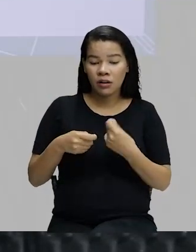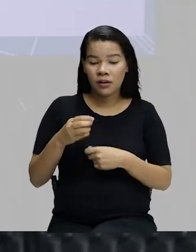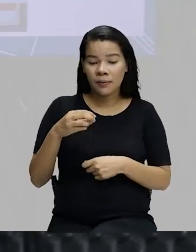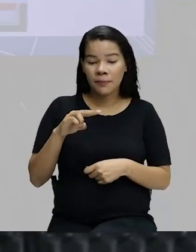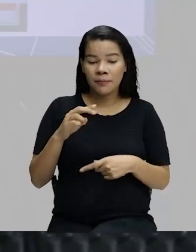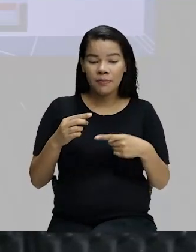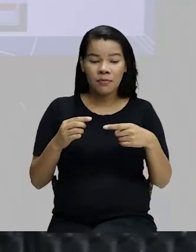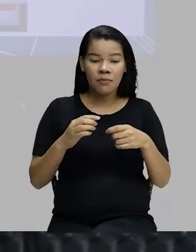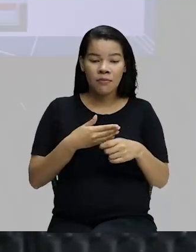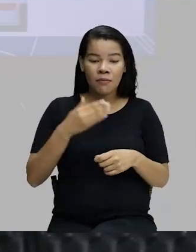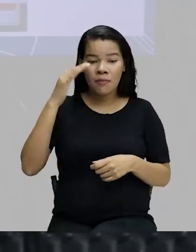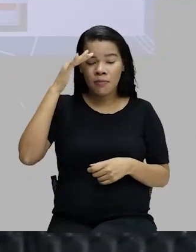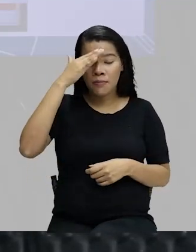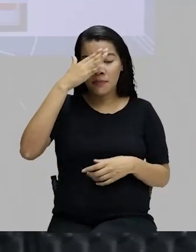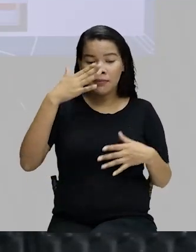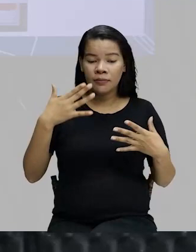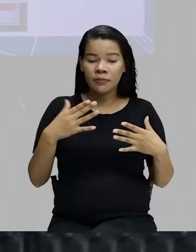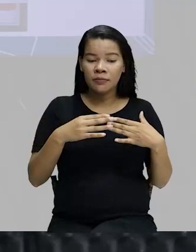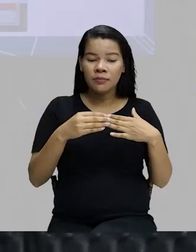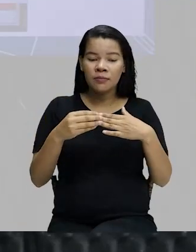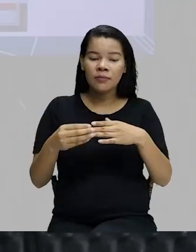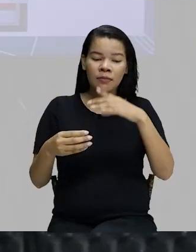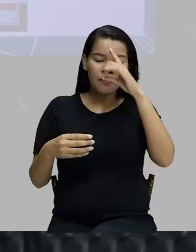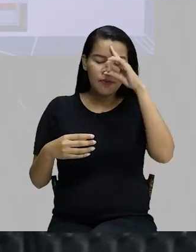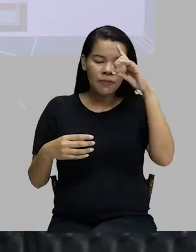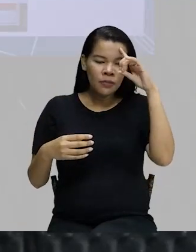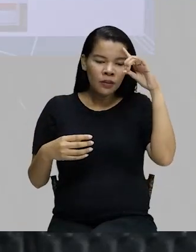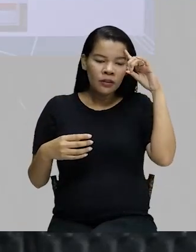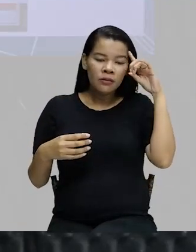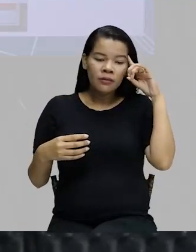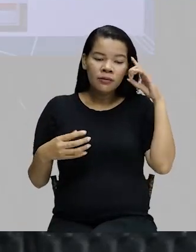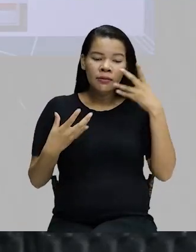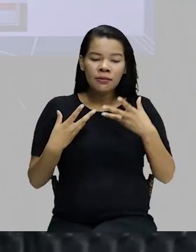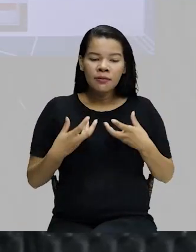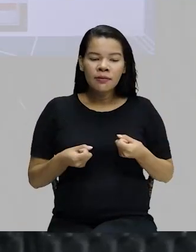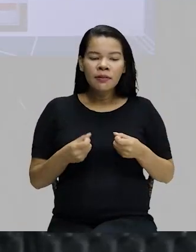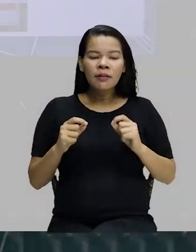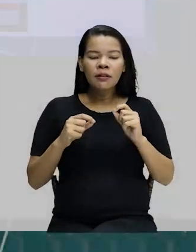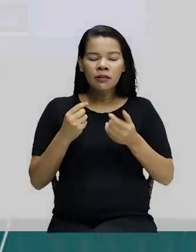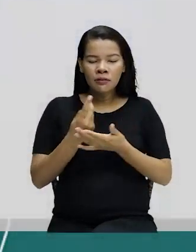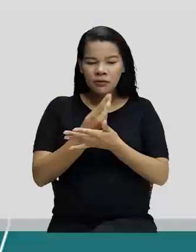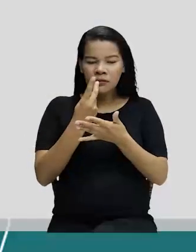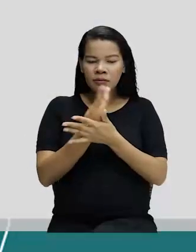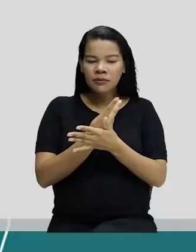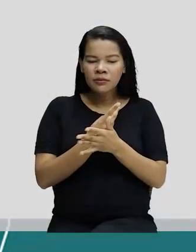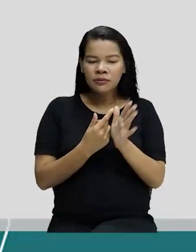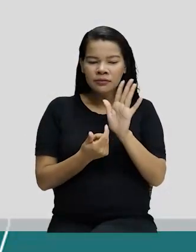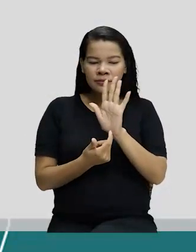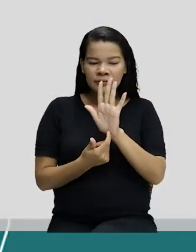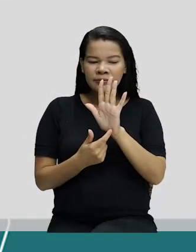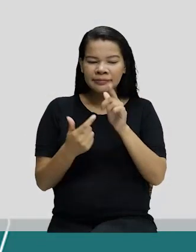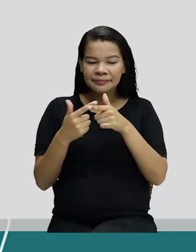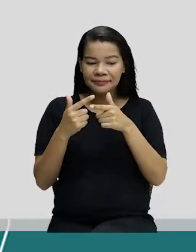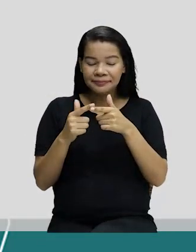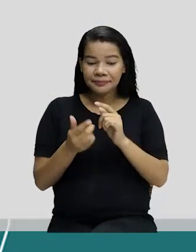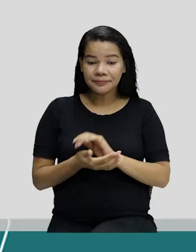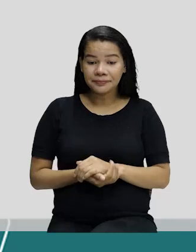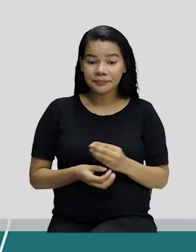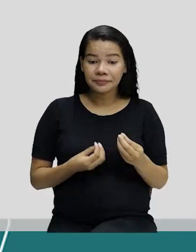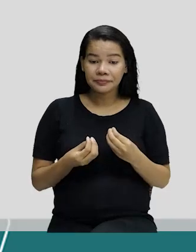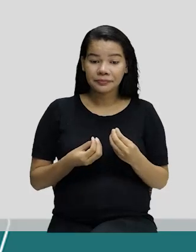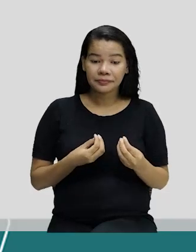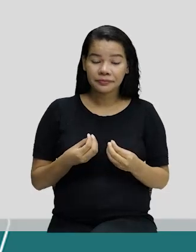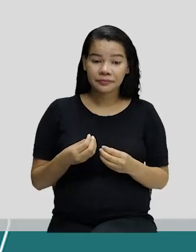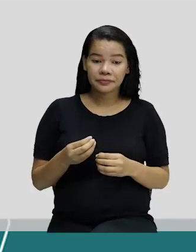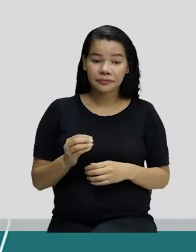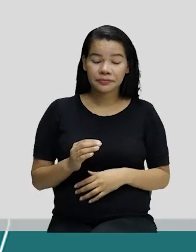por isso, eles levaram alguns dias para admitir esse problema. Como funcionava a usina de